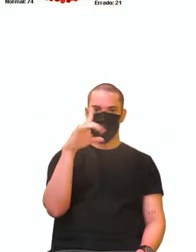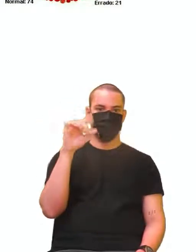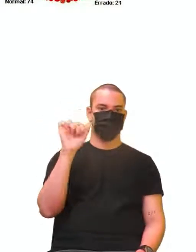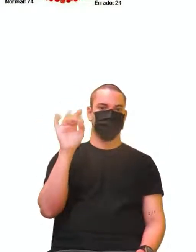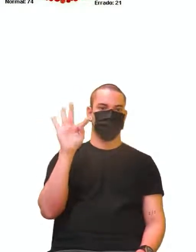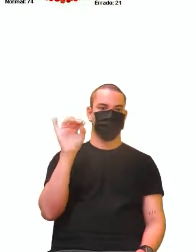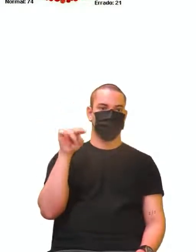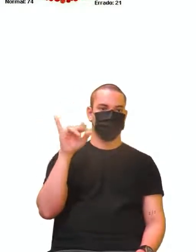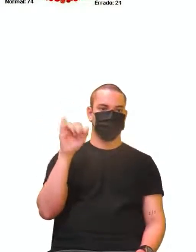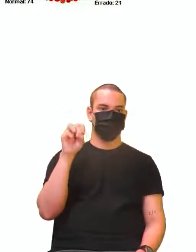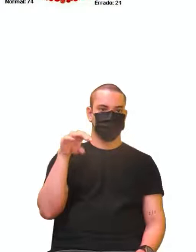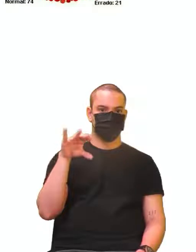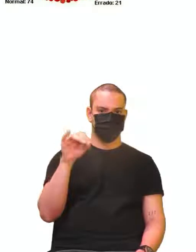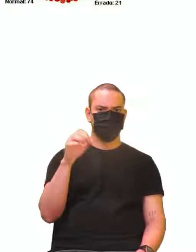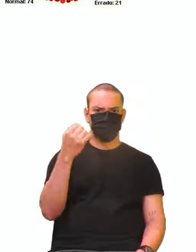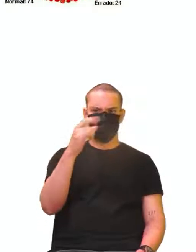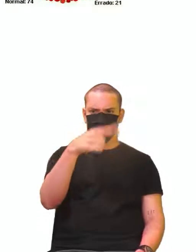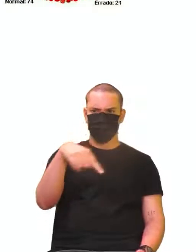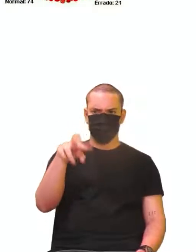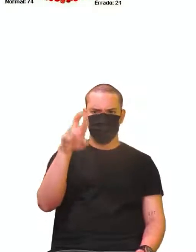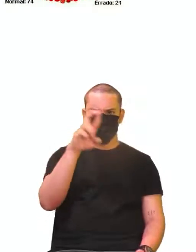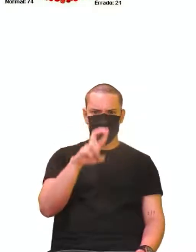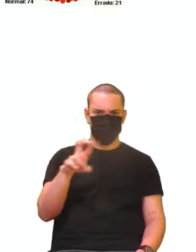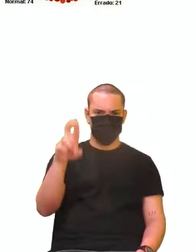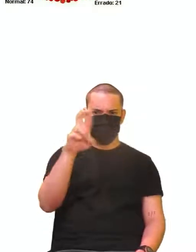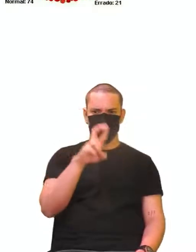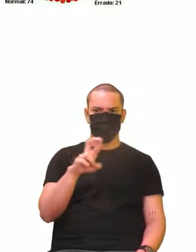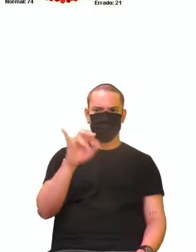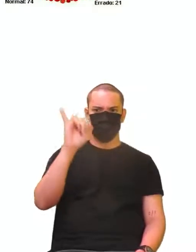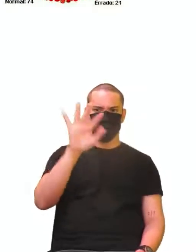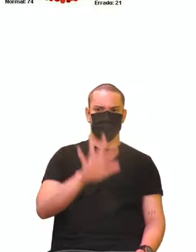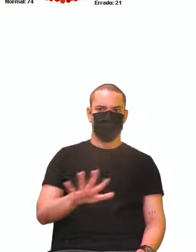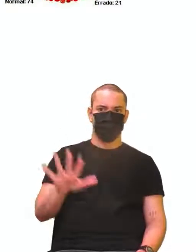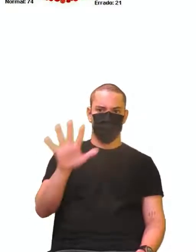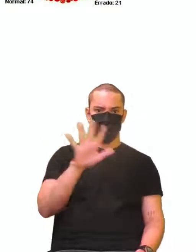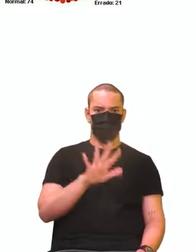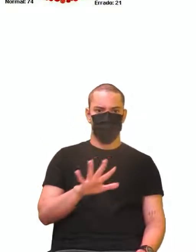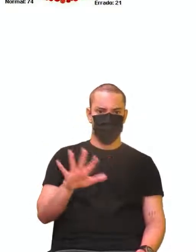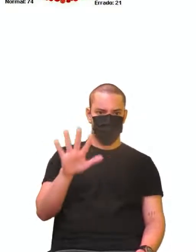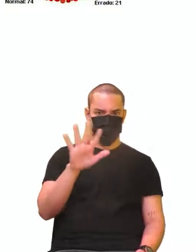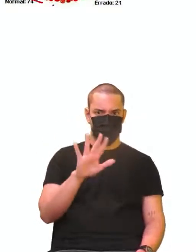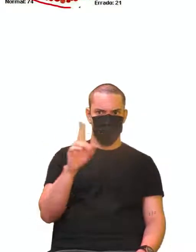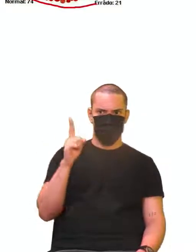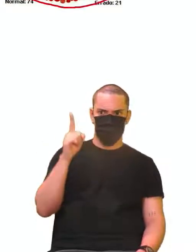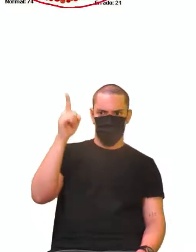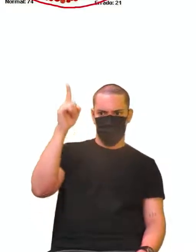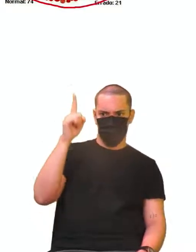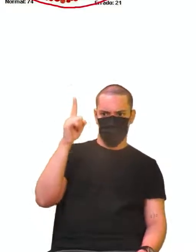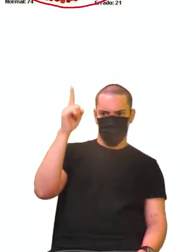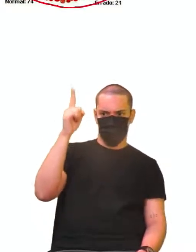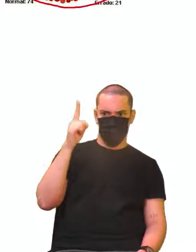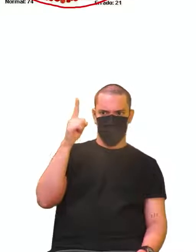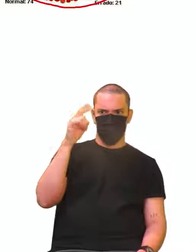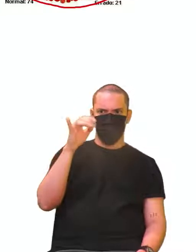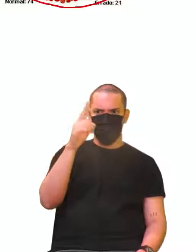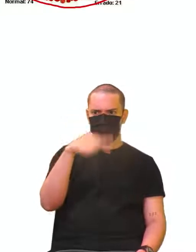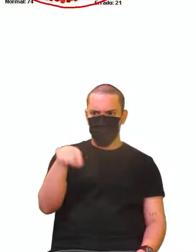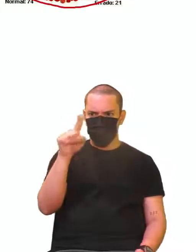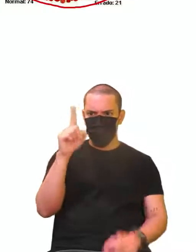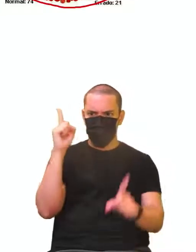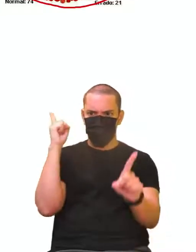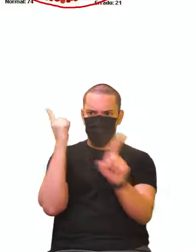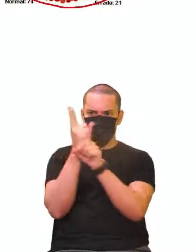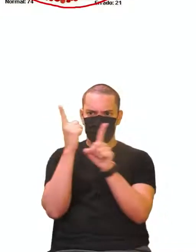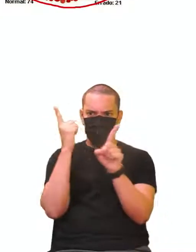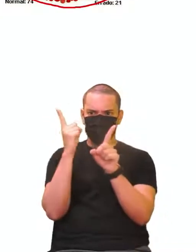você, meu querido aluno, estiver observando esta imagem aqui e você